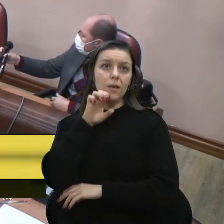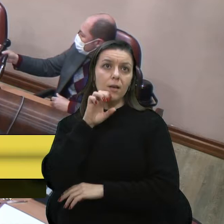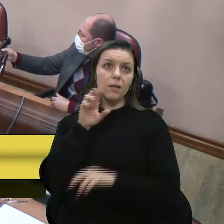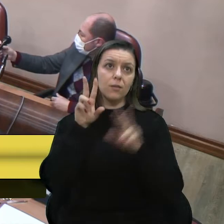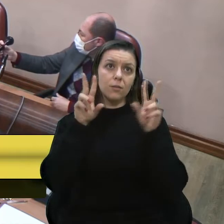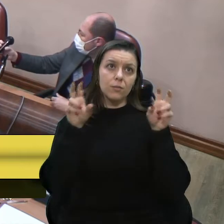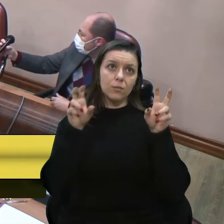Denise pediu?